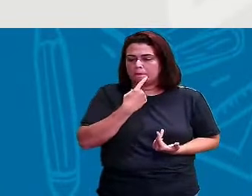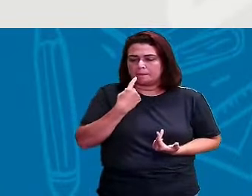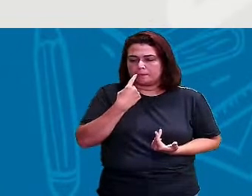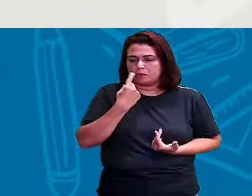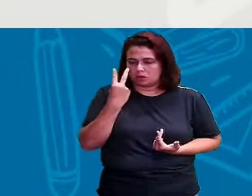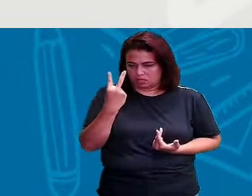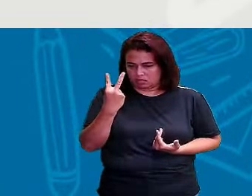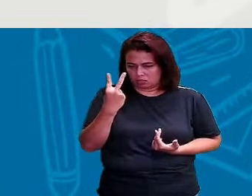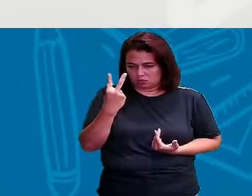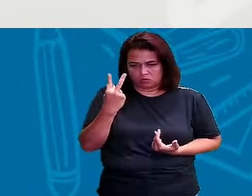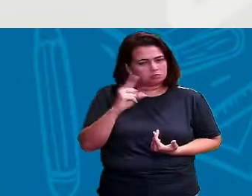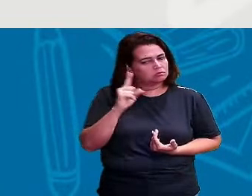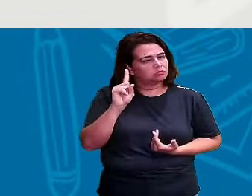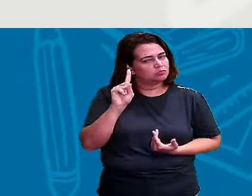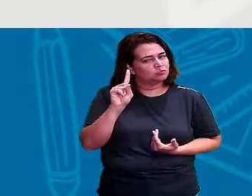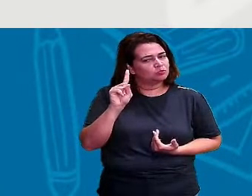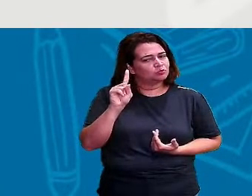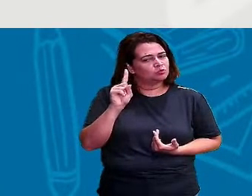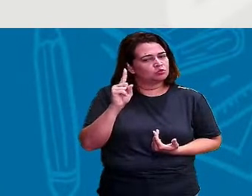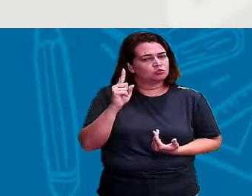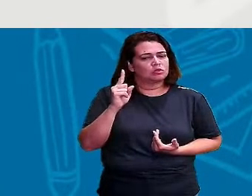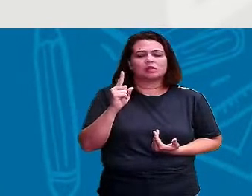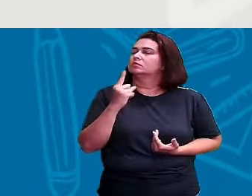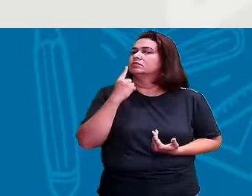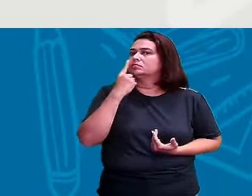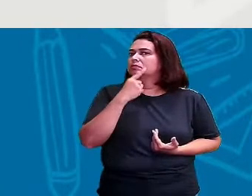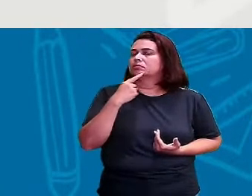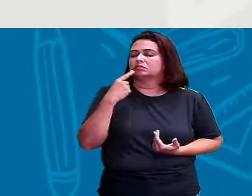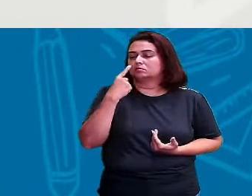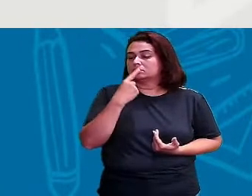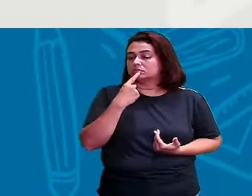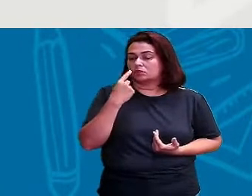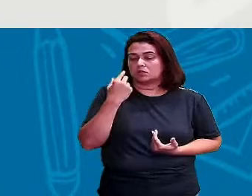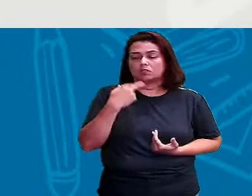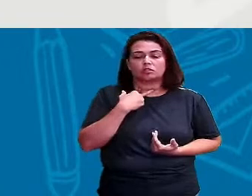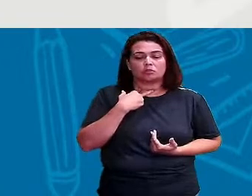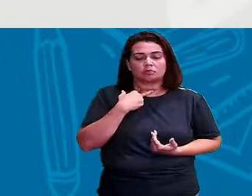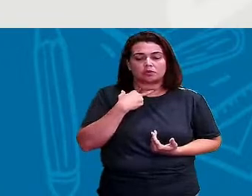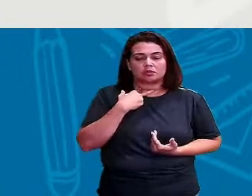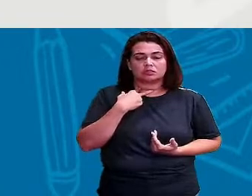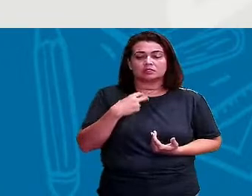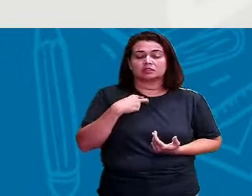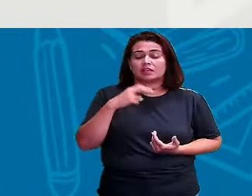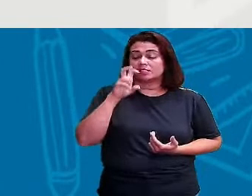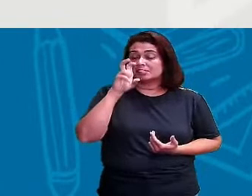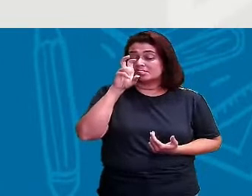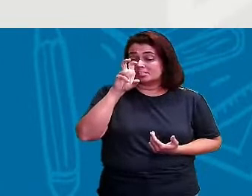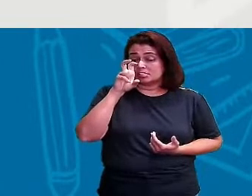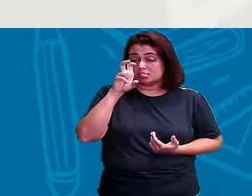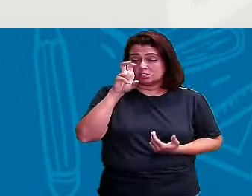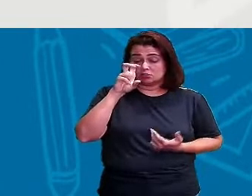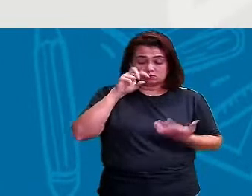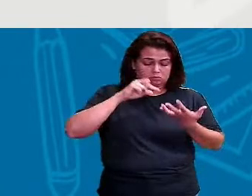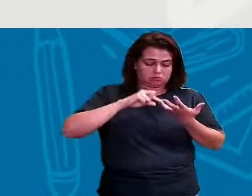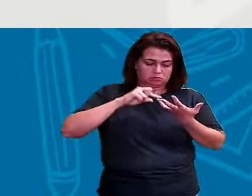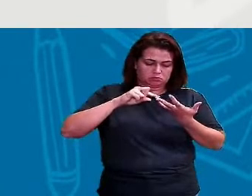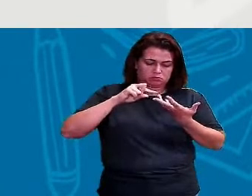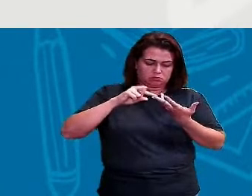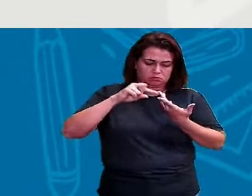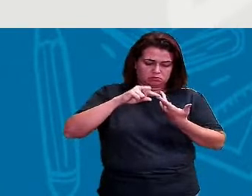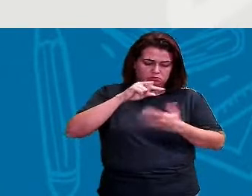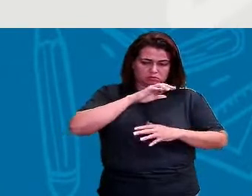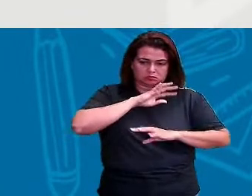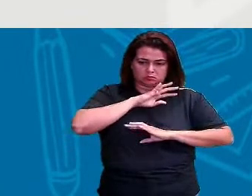2? Não, só tem uma, né? Então, eu já não vou poder falar boca. Eu quero 5 partes do corpo que